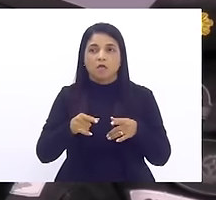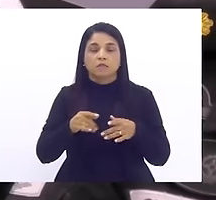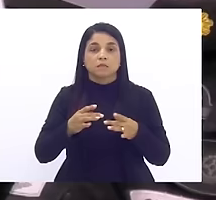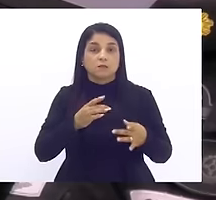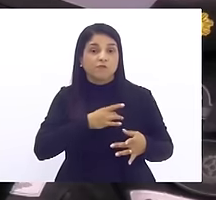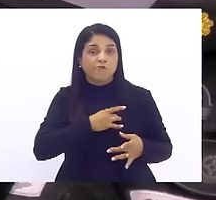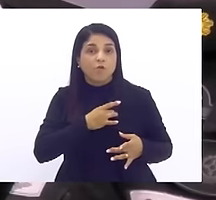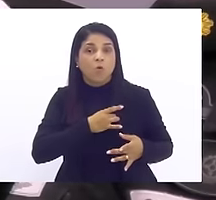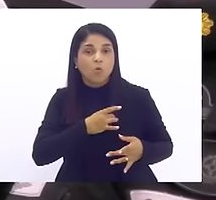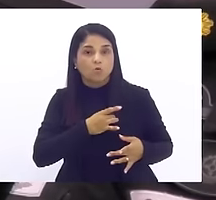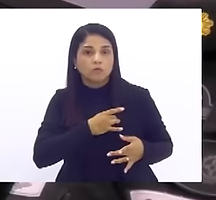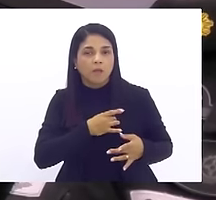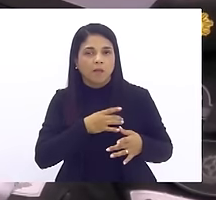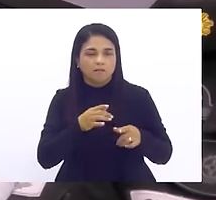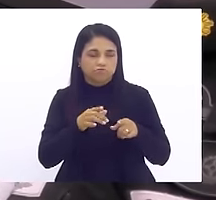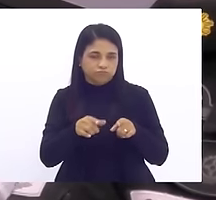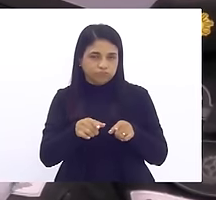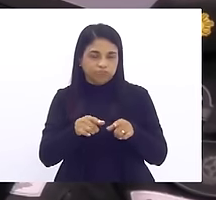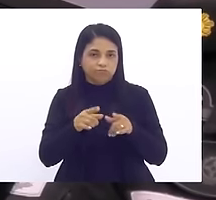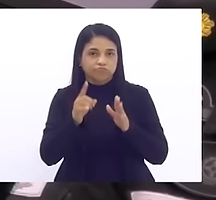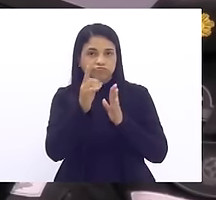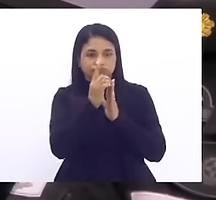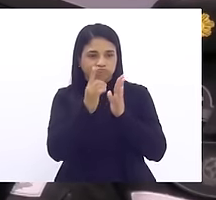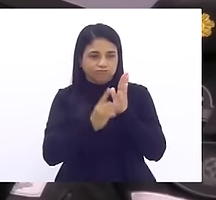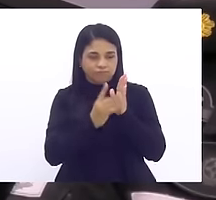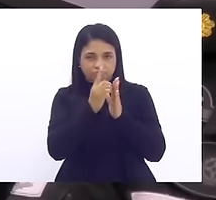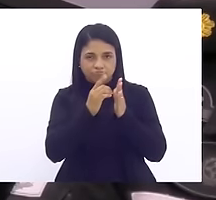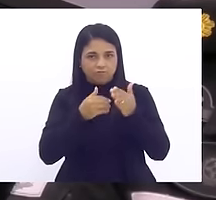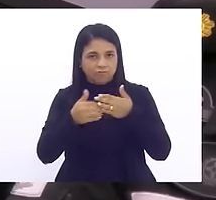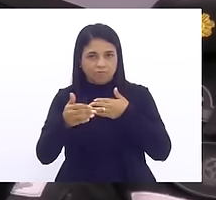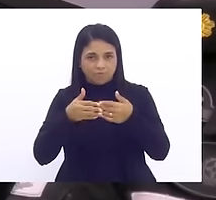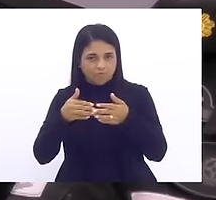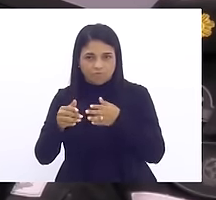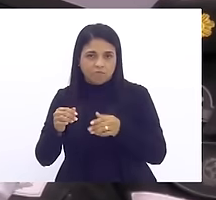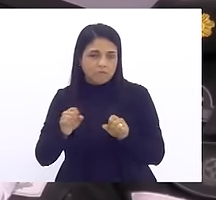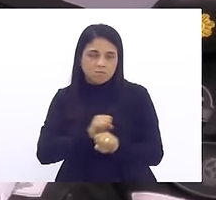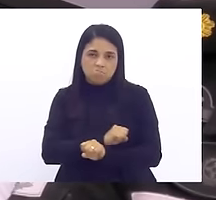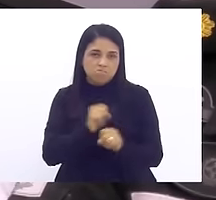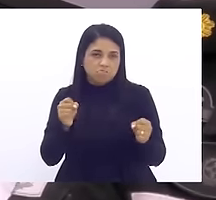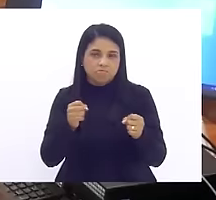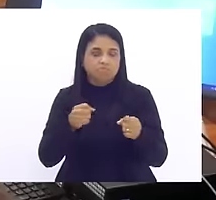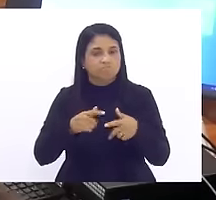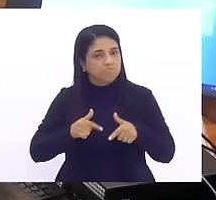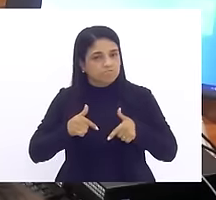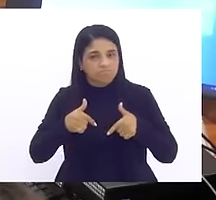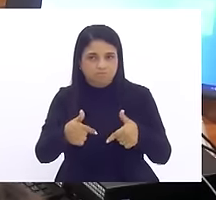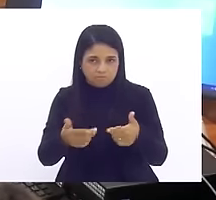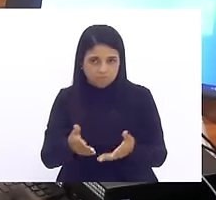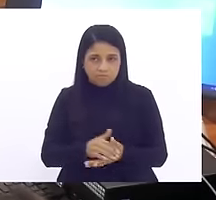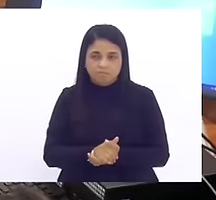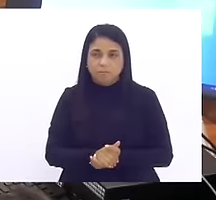voluntário e ele vem vem servidor de qualquer lugar do Detran eu não tenho essa capilaridade para estar fazendo muita operação